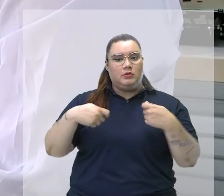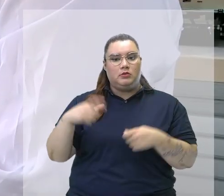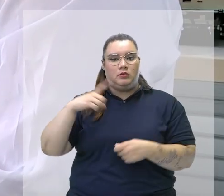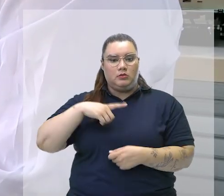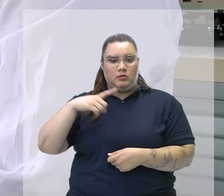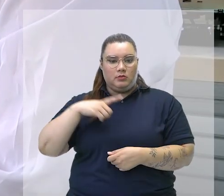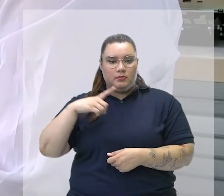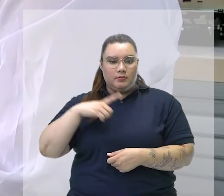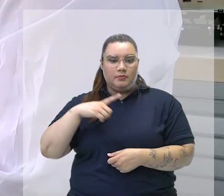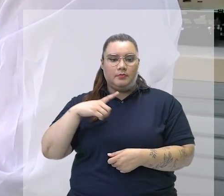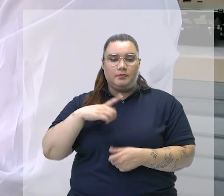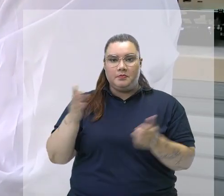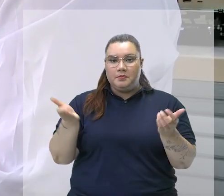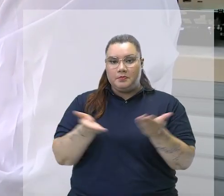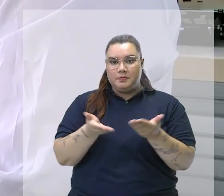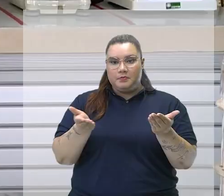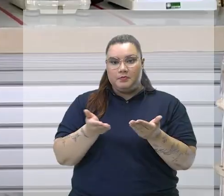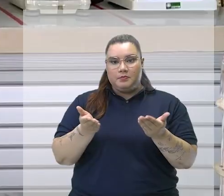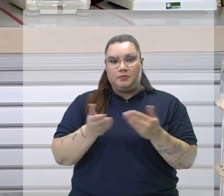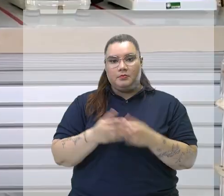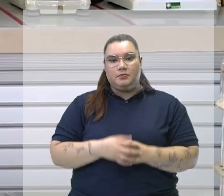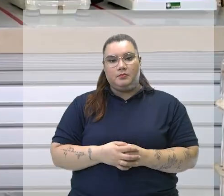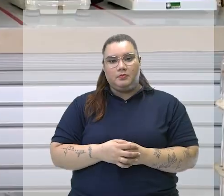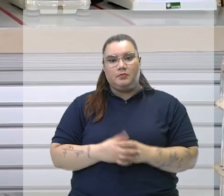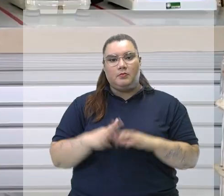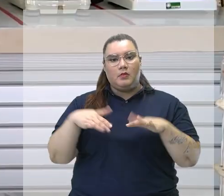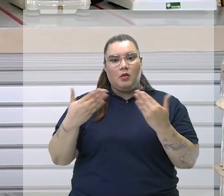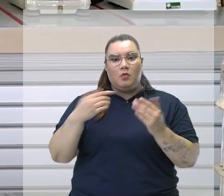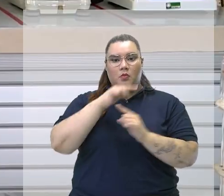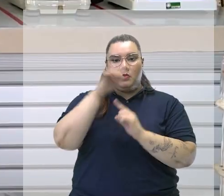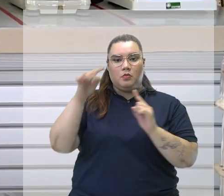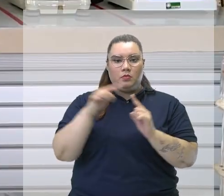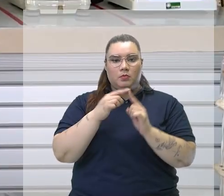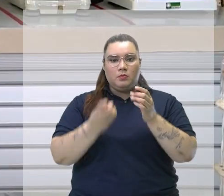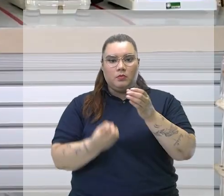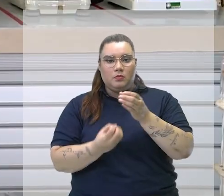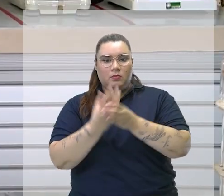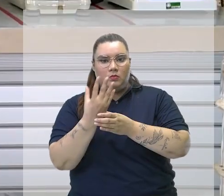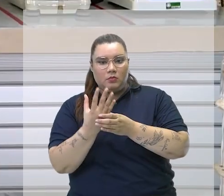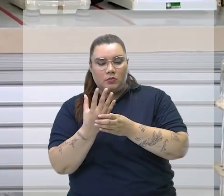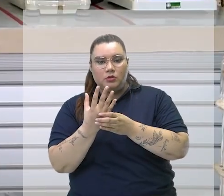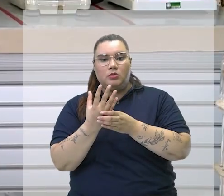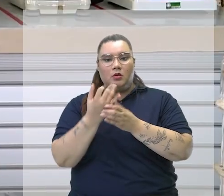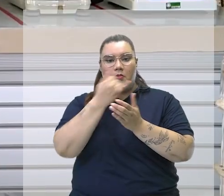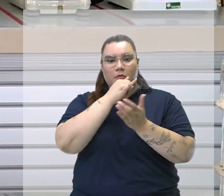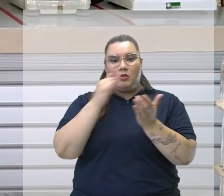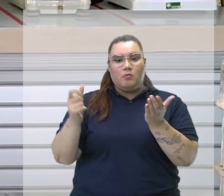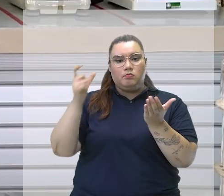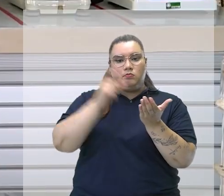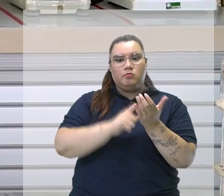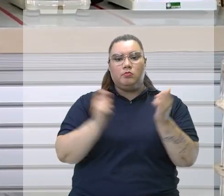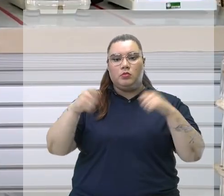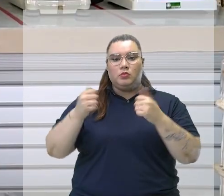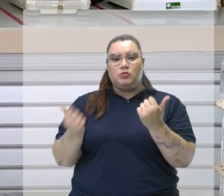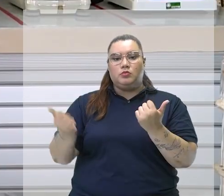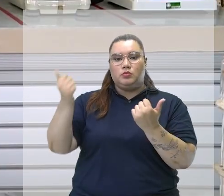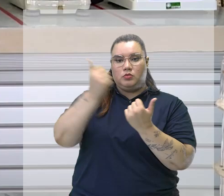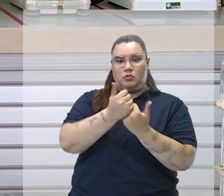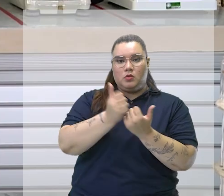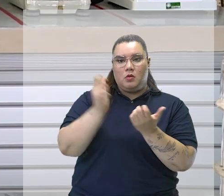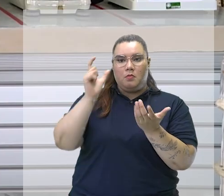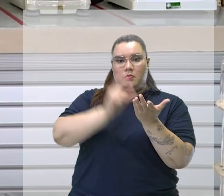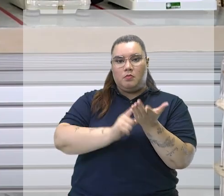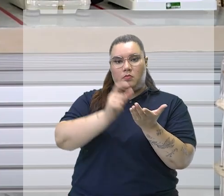limpa que a gente tem hoje, né? A intenção é produzir baterias capazes de substituir